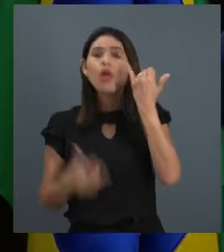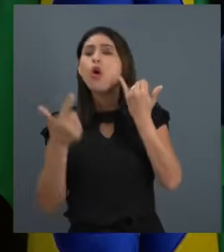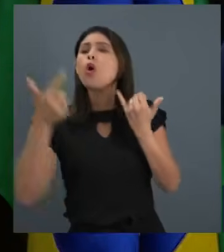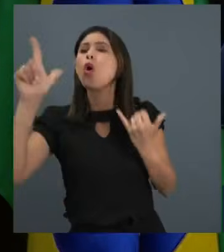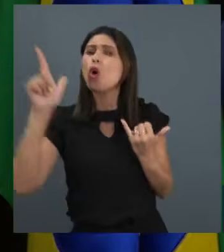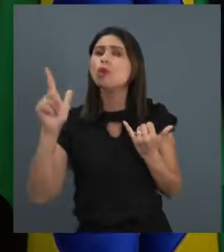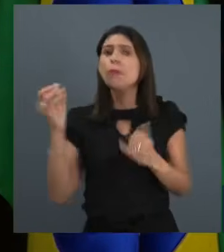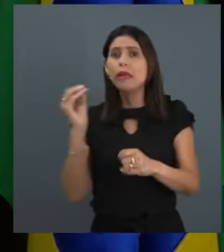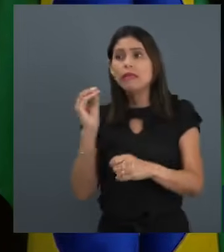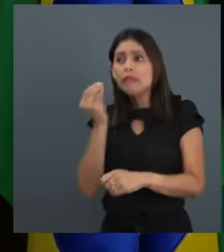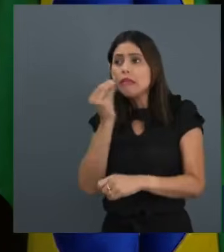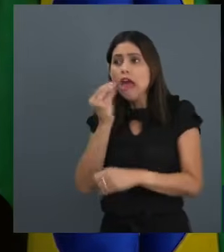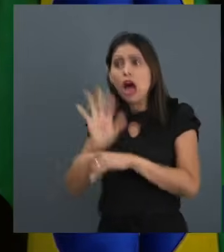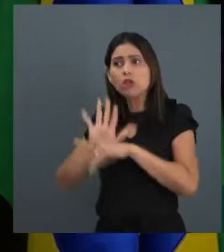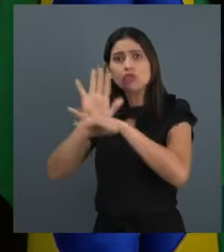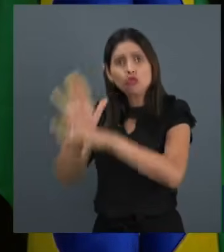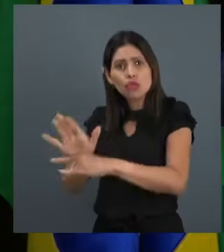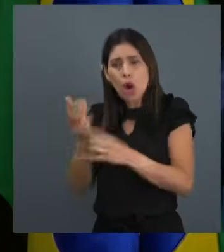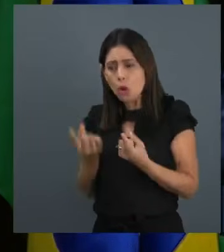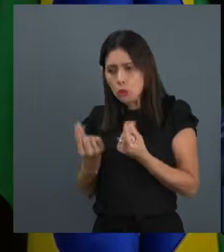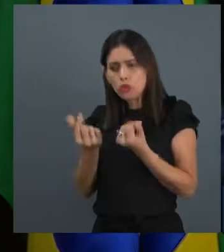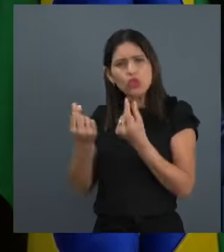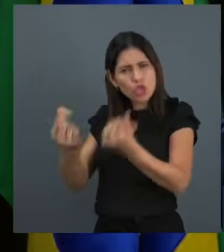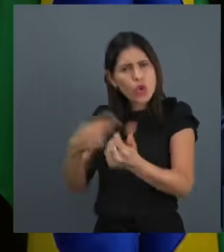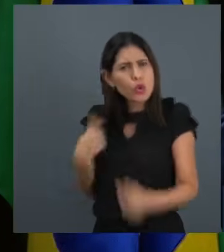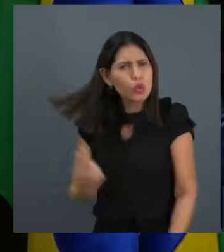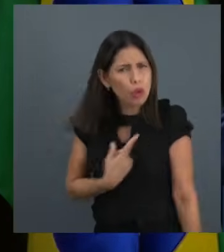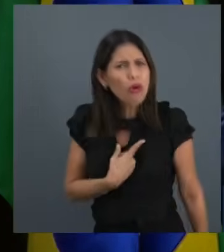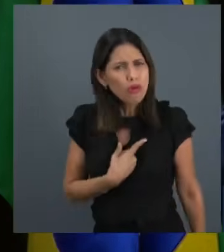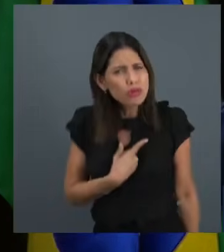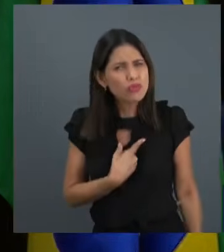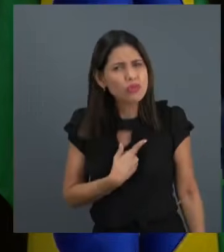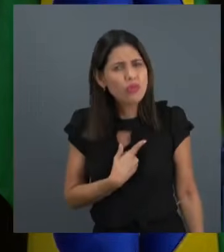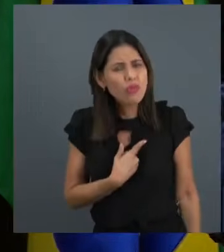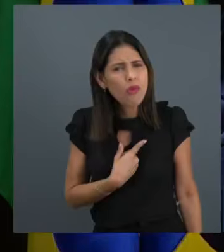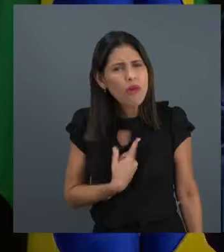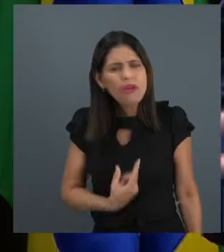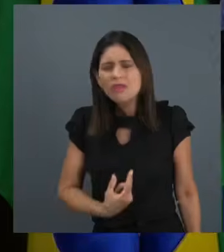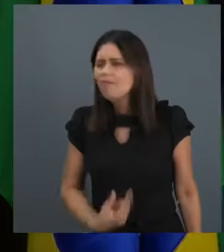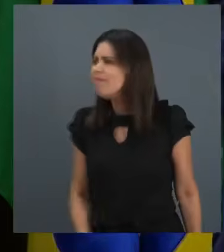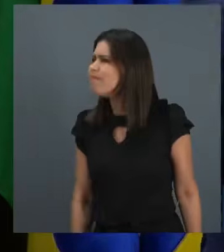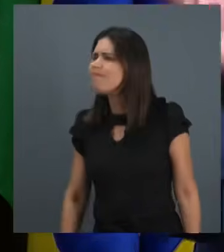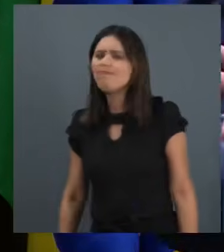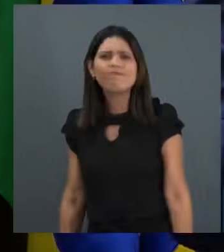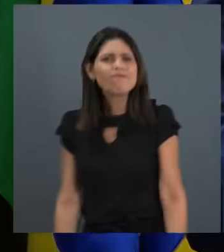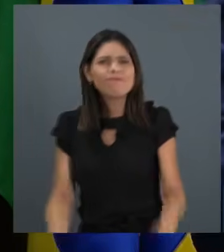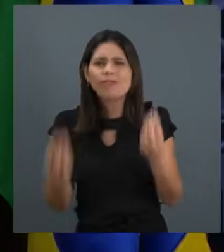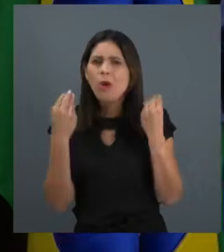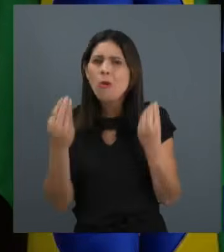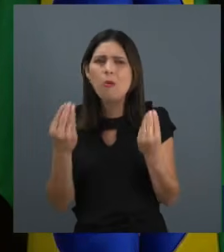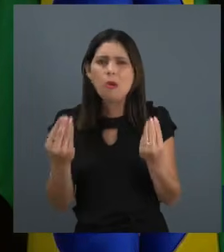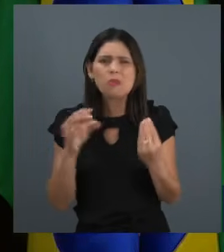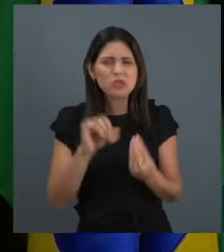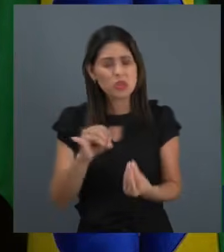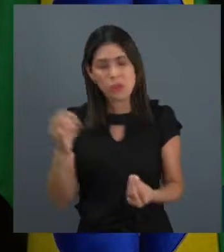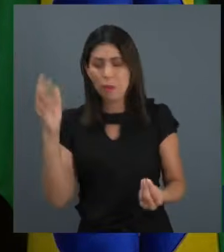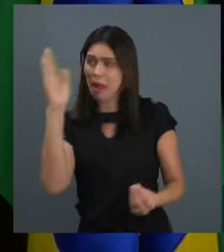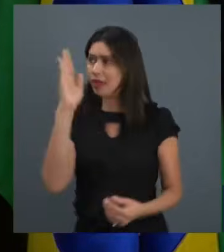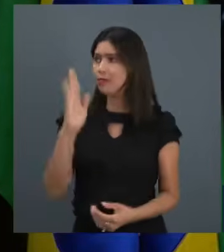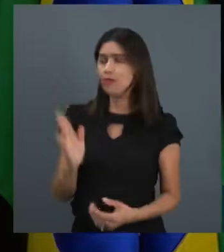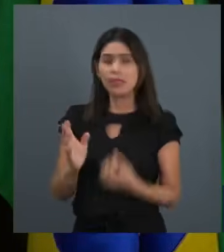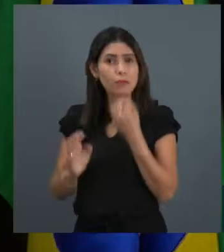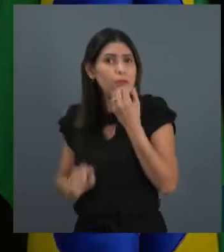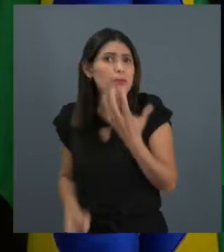dinheiro, com o dinheiro de quem está nos assistindo, nos ouvindo. Como, repito, se o Brasil tivesse as mil maravilhas.